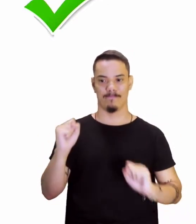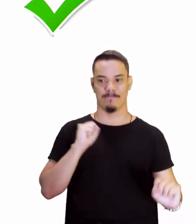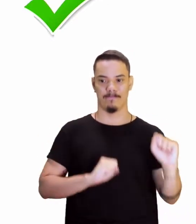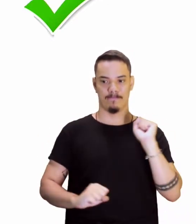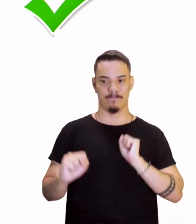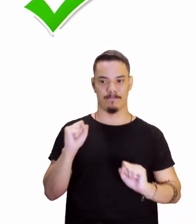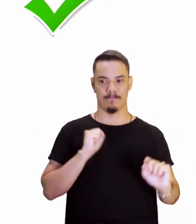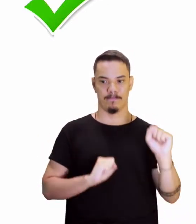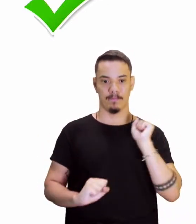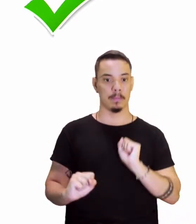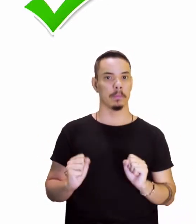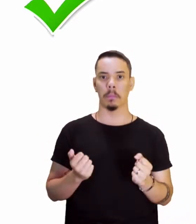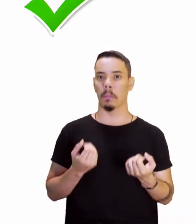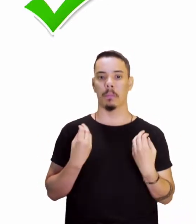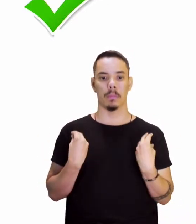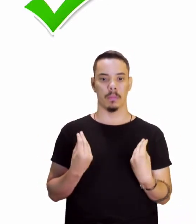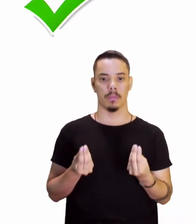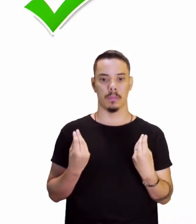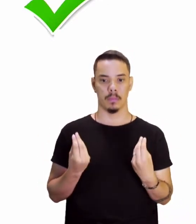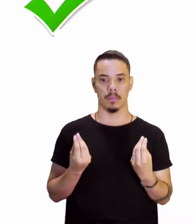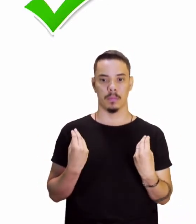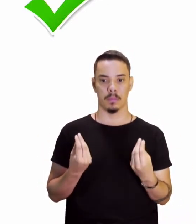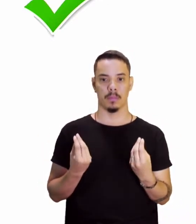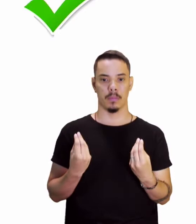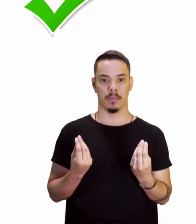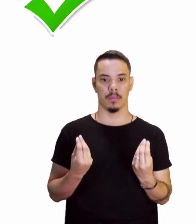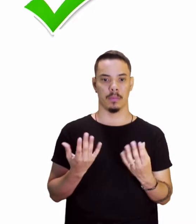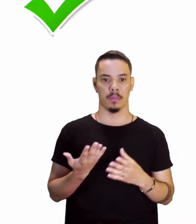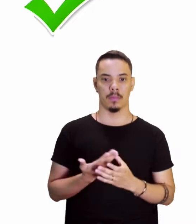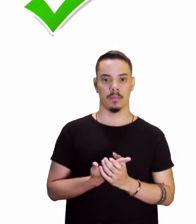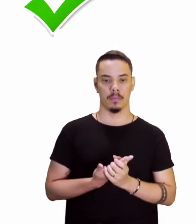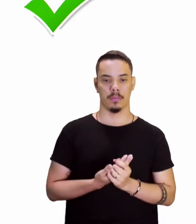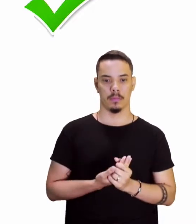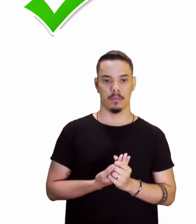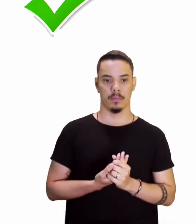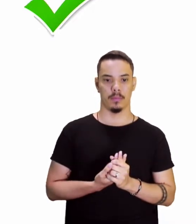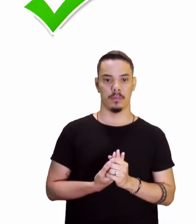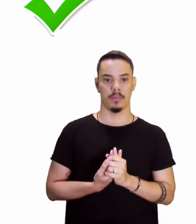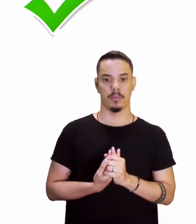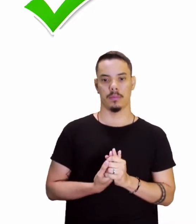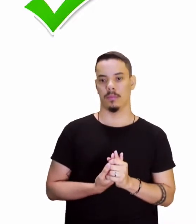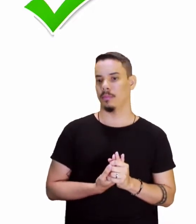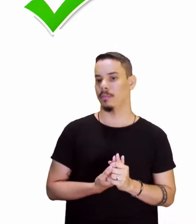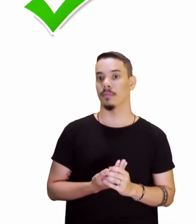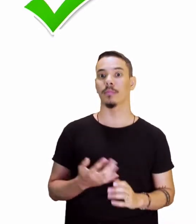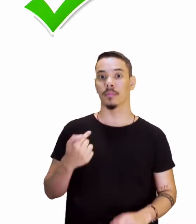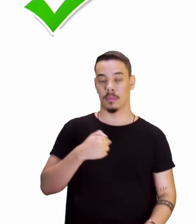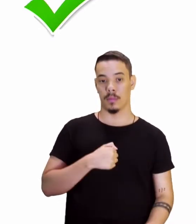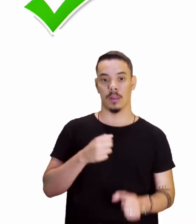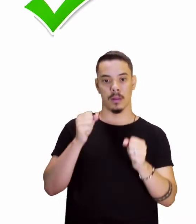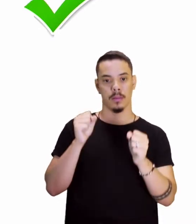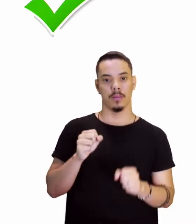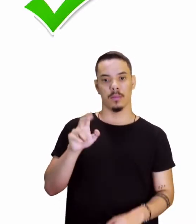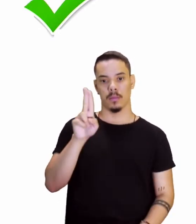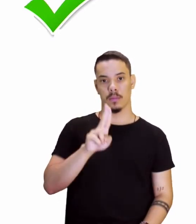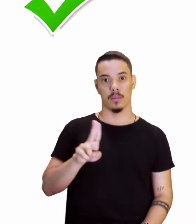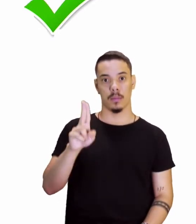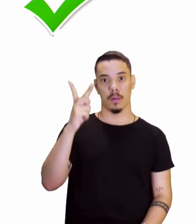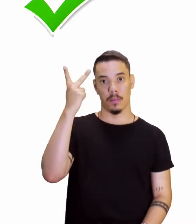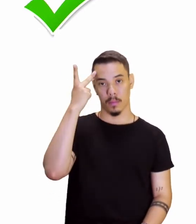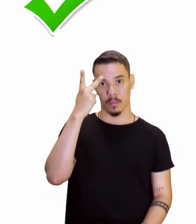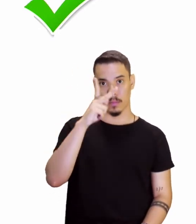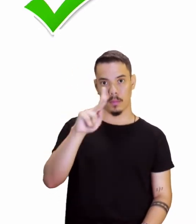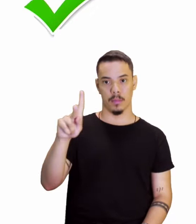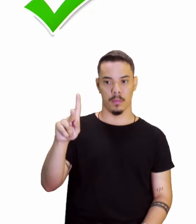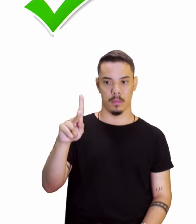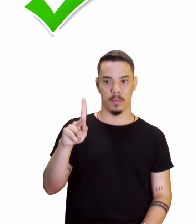ansiosos para quê? Olha só, automaticamente. Tanto eu posso usar o para